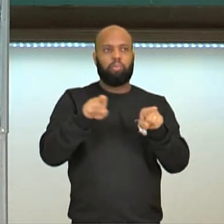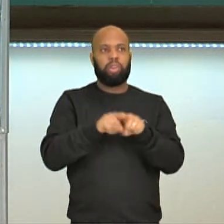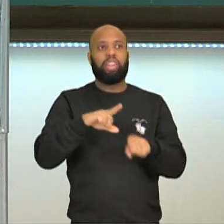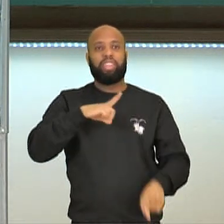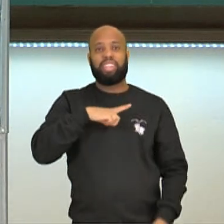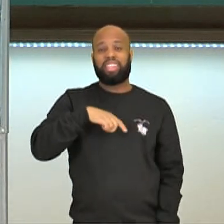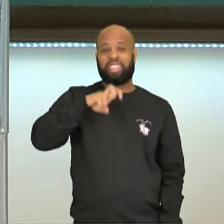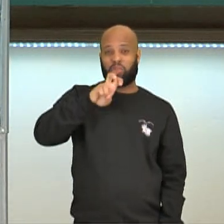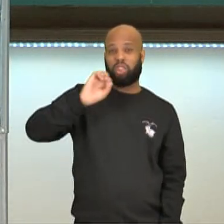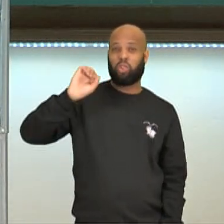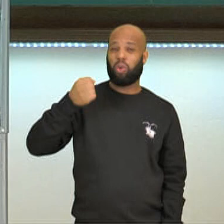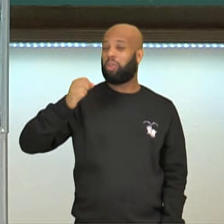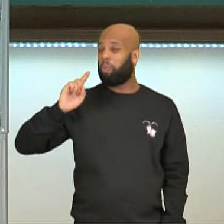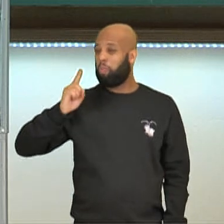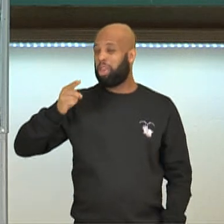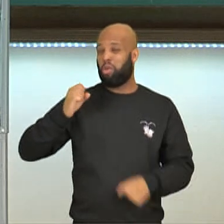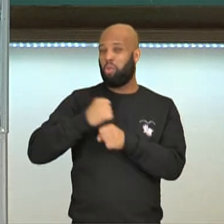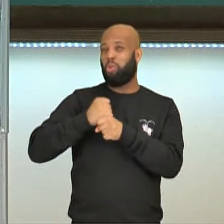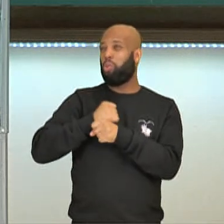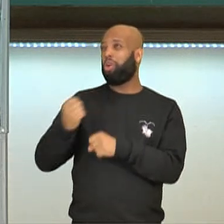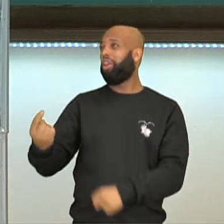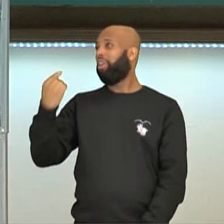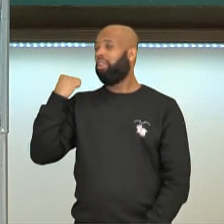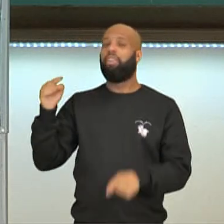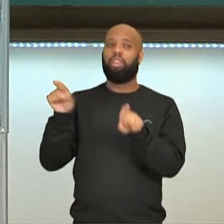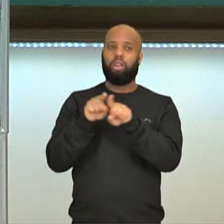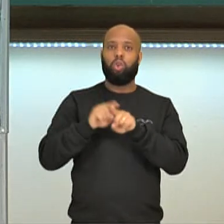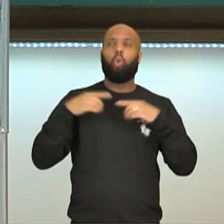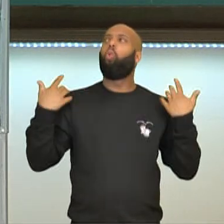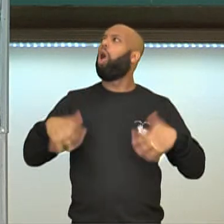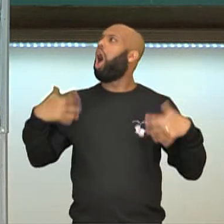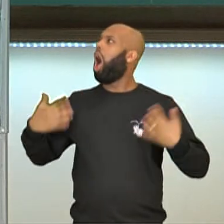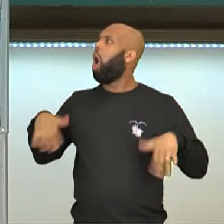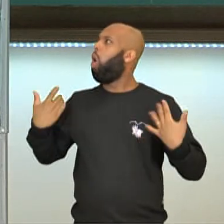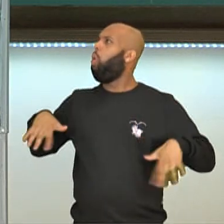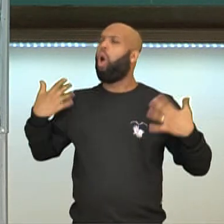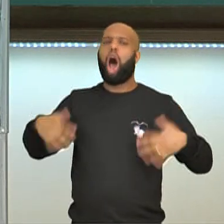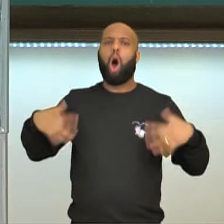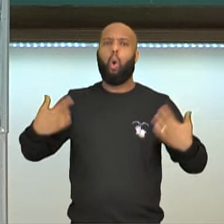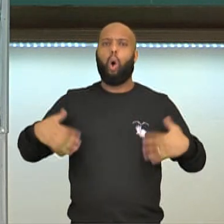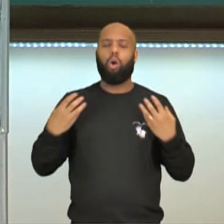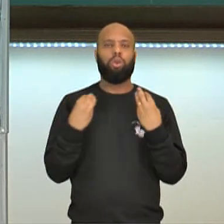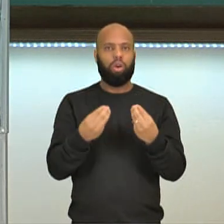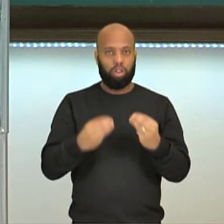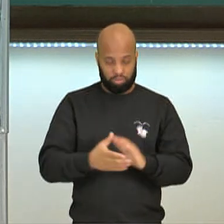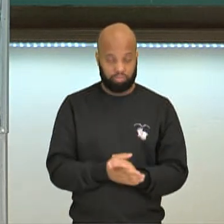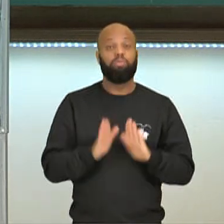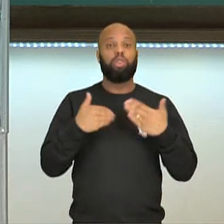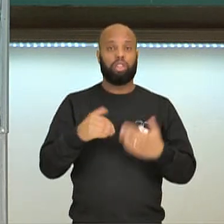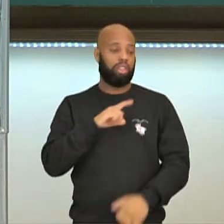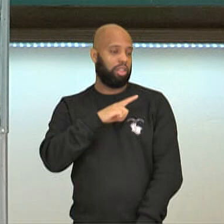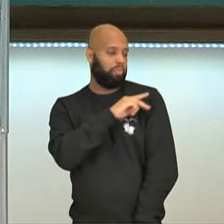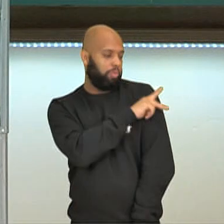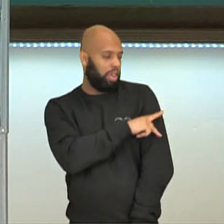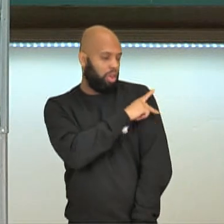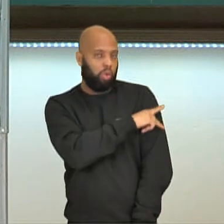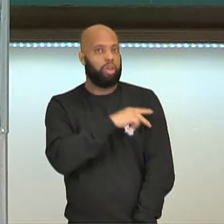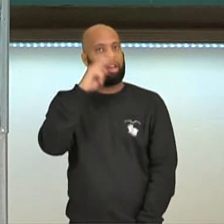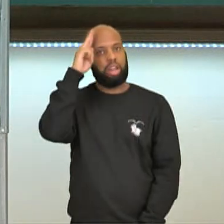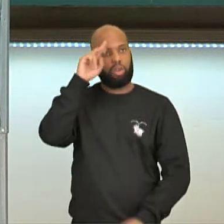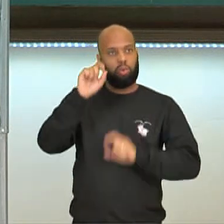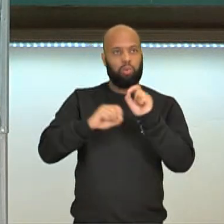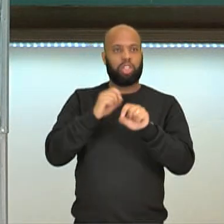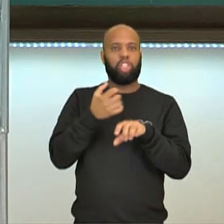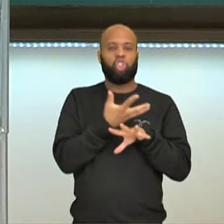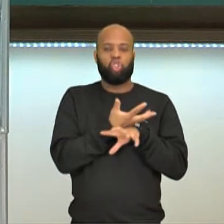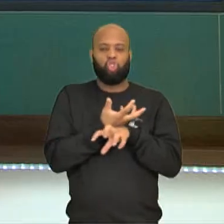de 58.000 anos de idade. Como isso, professor? Pois é. Primeiro que a gente fala em Piauí, já lembra assim, né, uma região